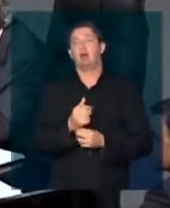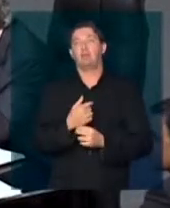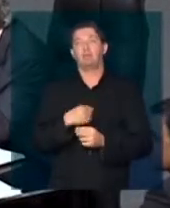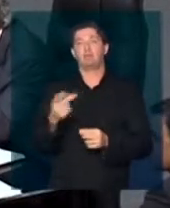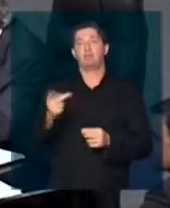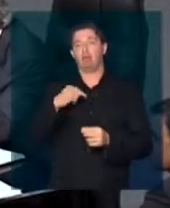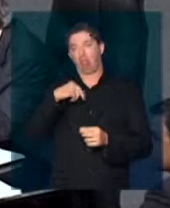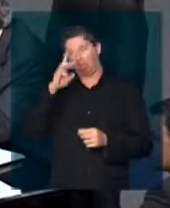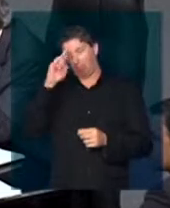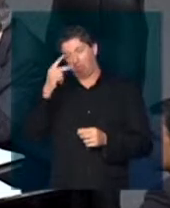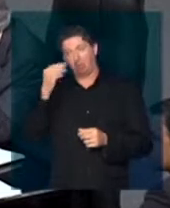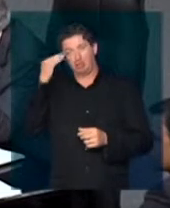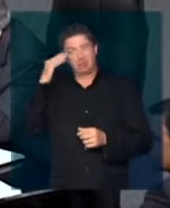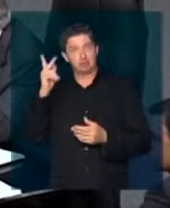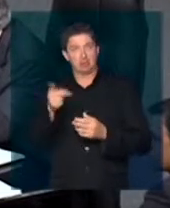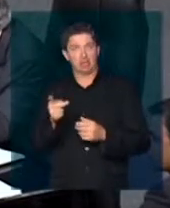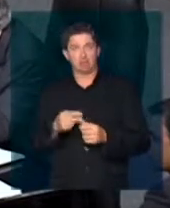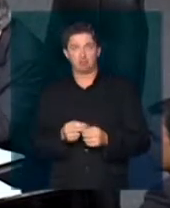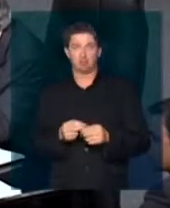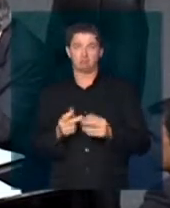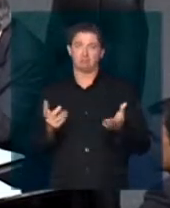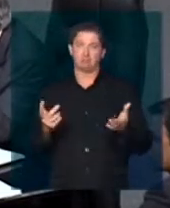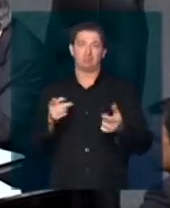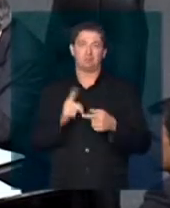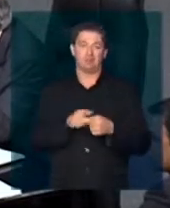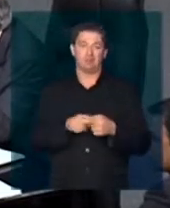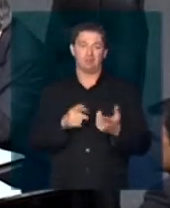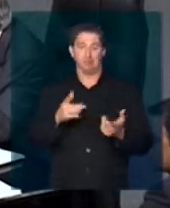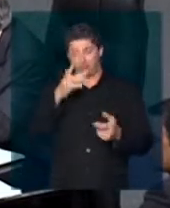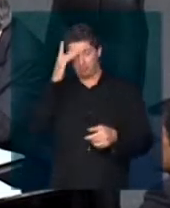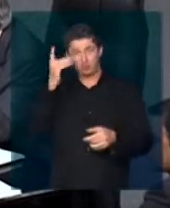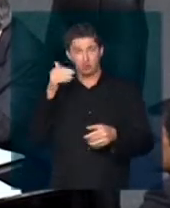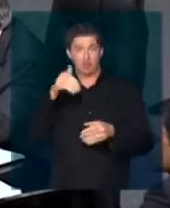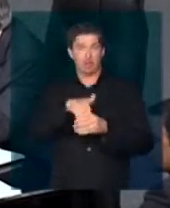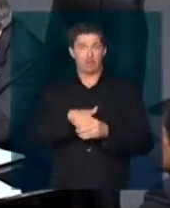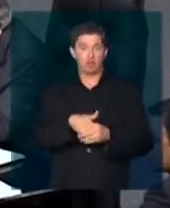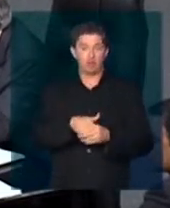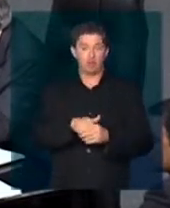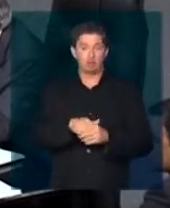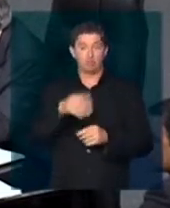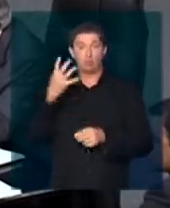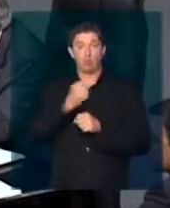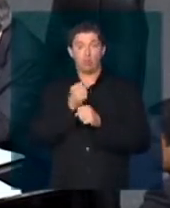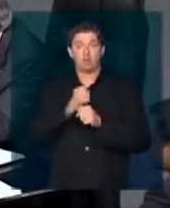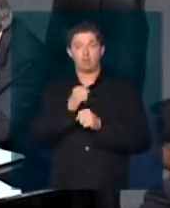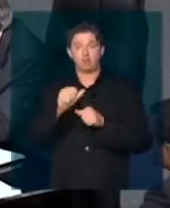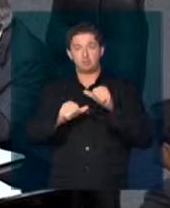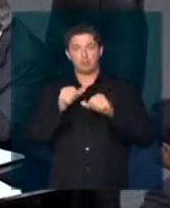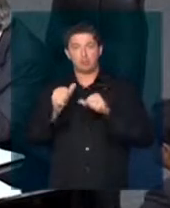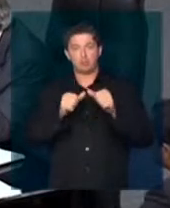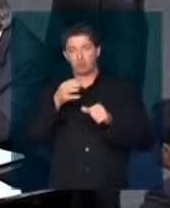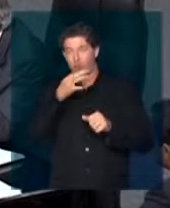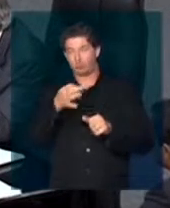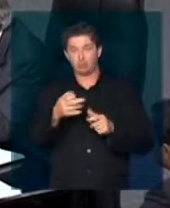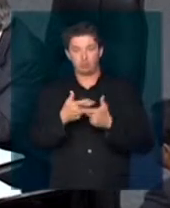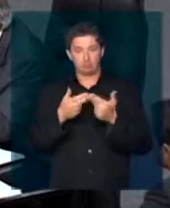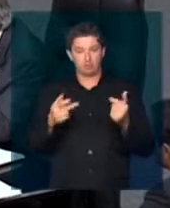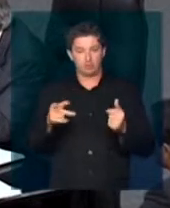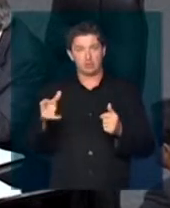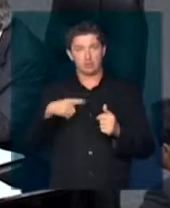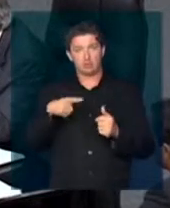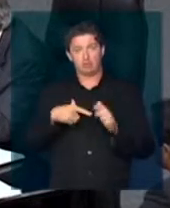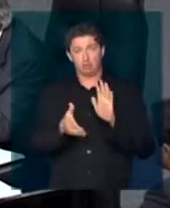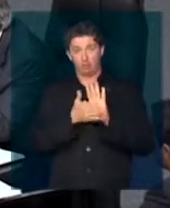se enganou, você entendeu mal. Porque, senão, o eleitor só levará 4 anos para corrigir aquilo que ele teve